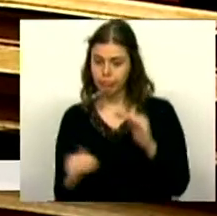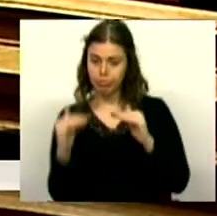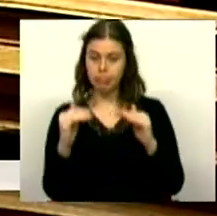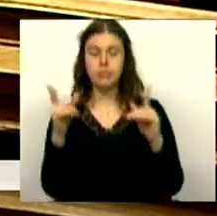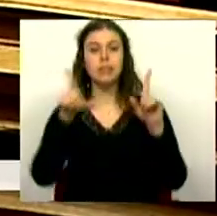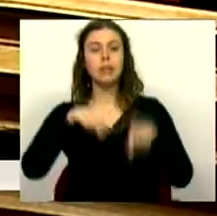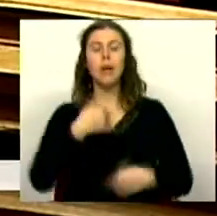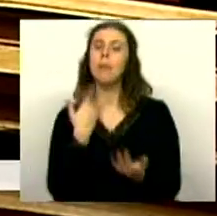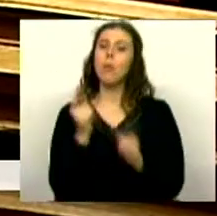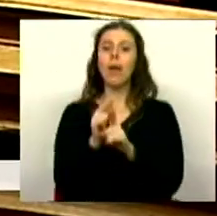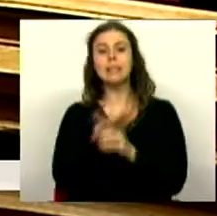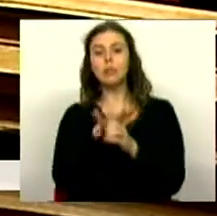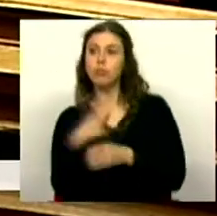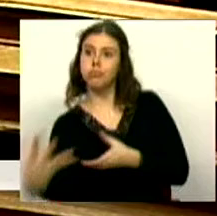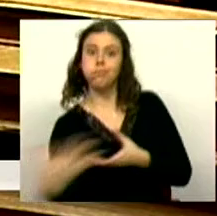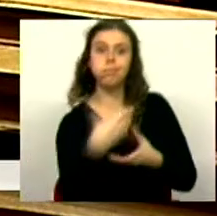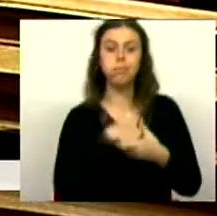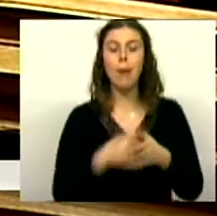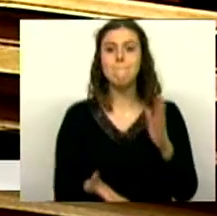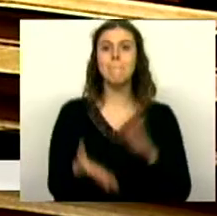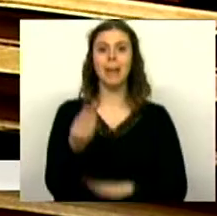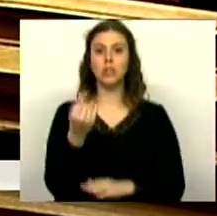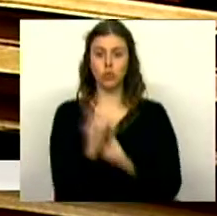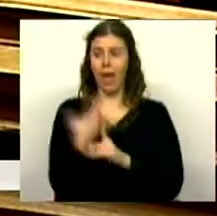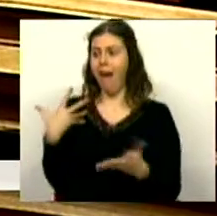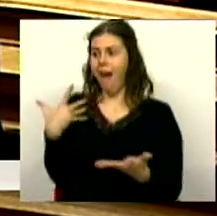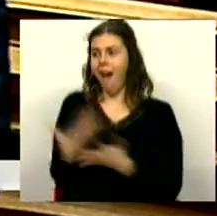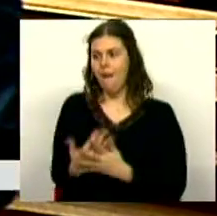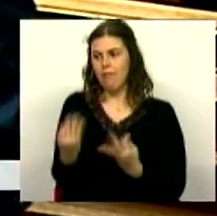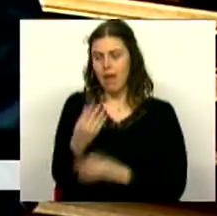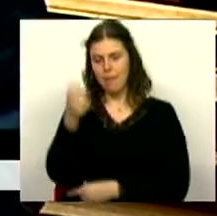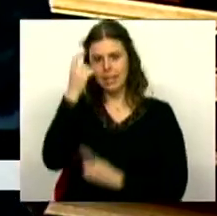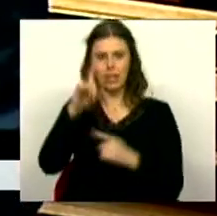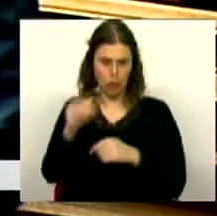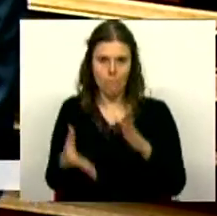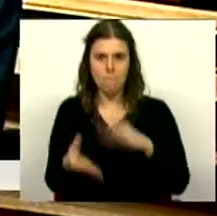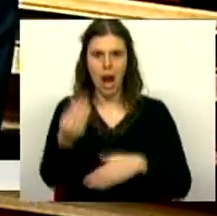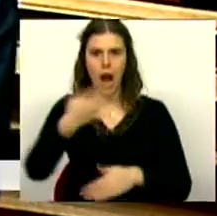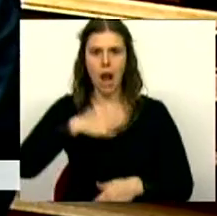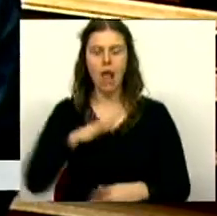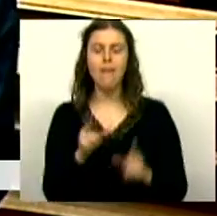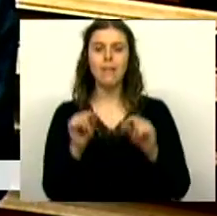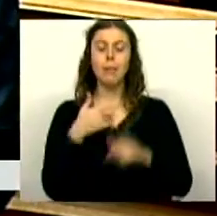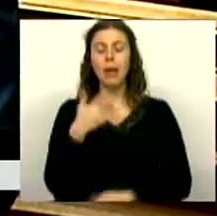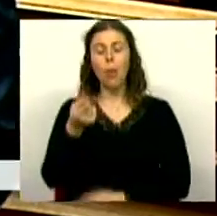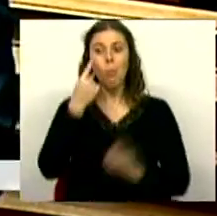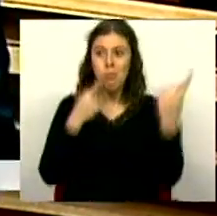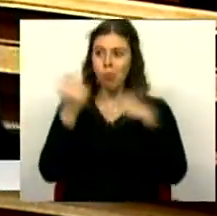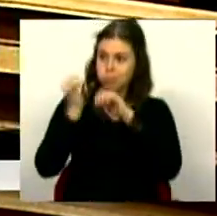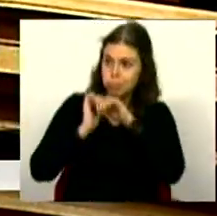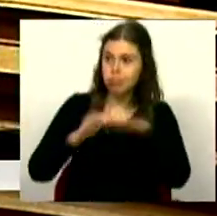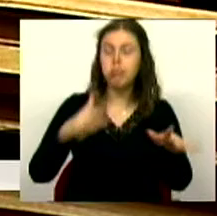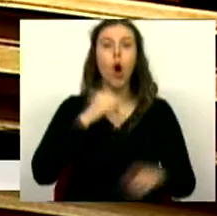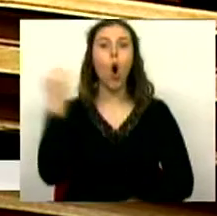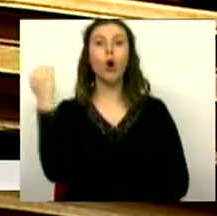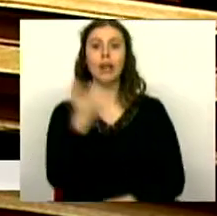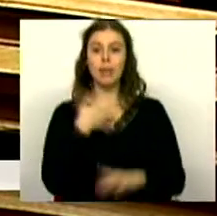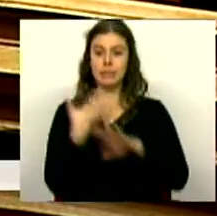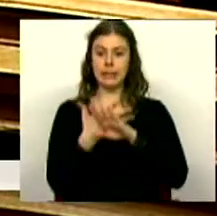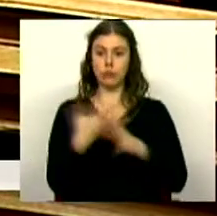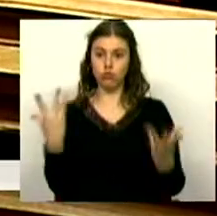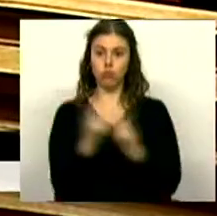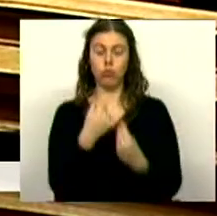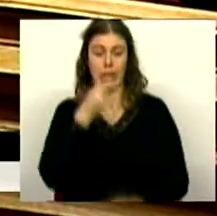abarcar mais situações de vulnerabilidade do que aquelas que atualmente estão previstas. Dar caráter público ao crime de atos sexuais com